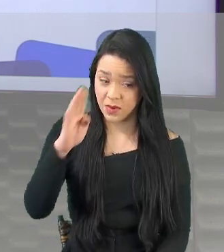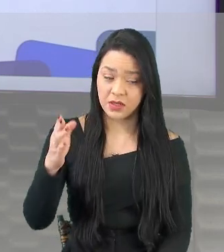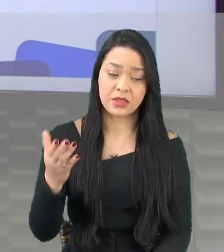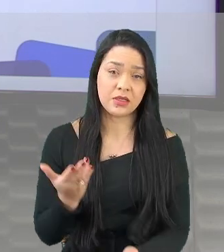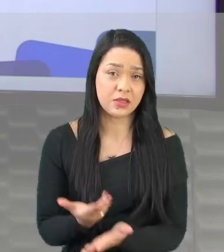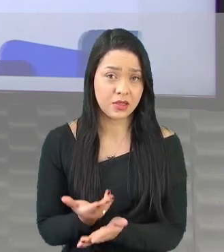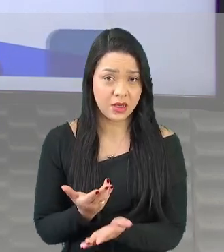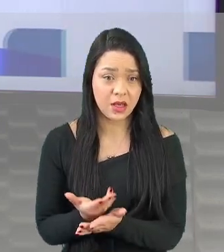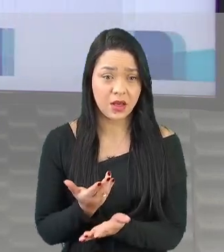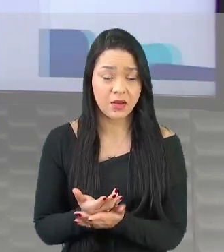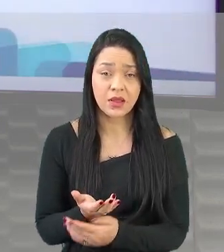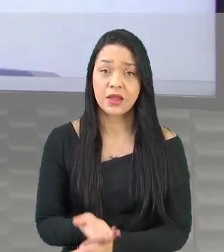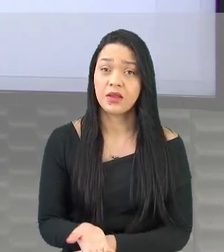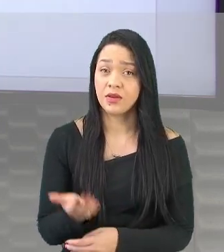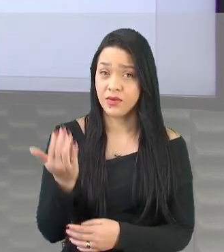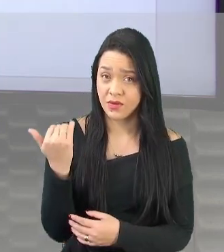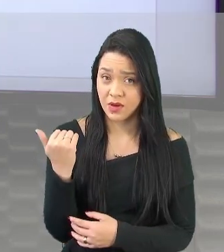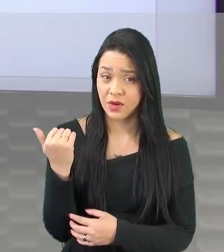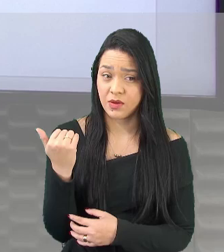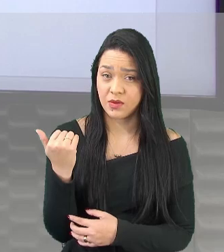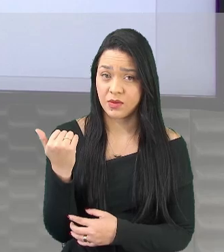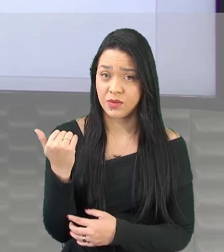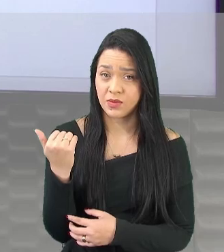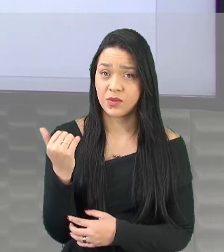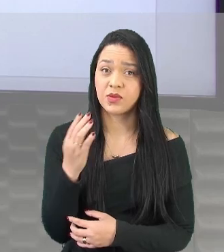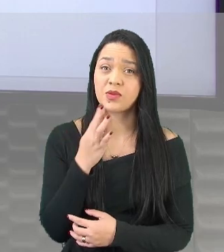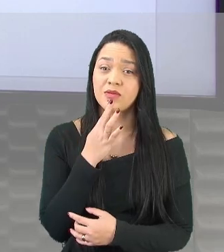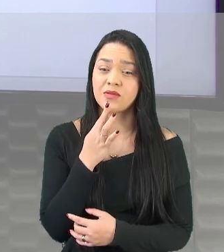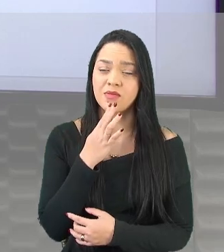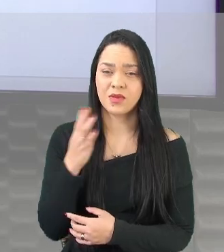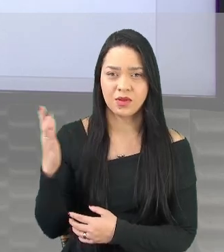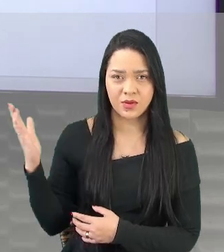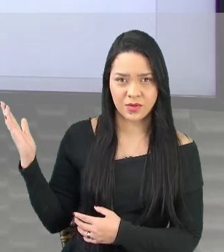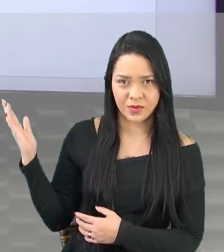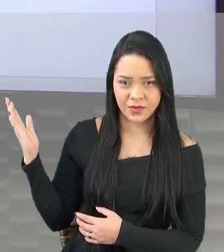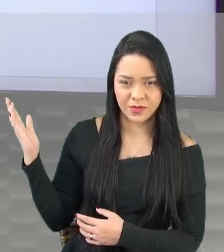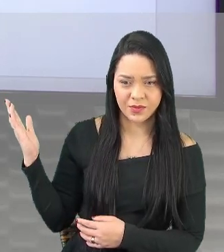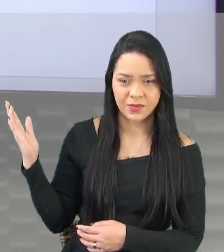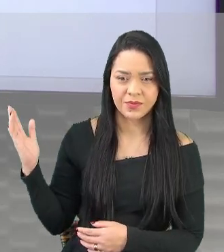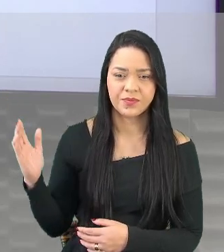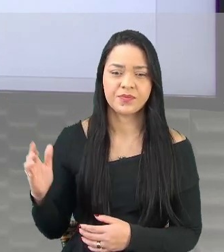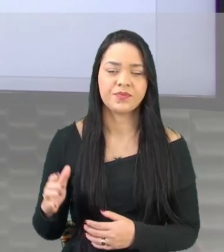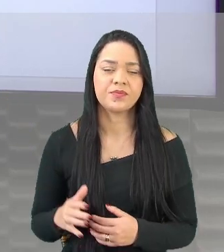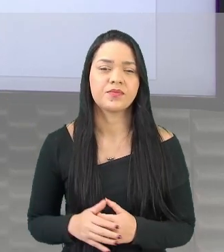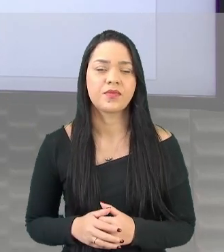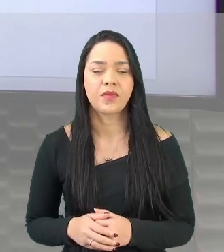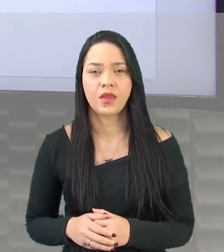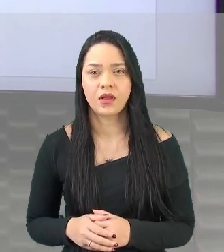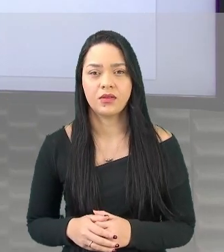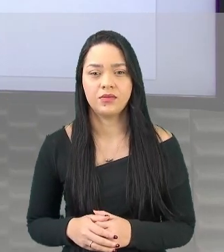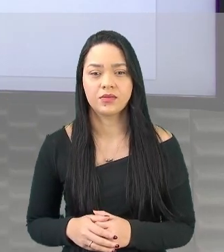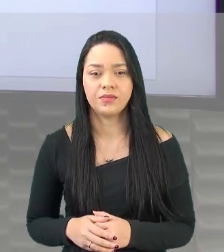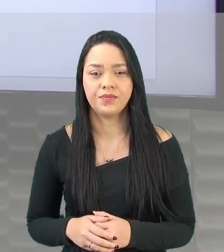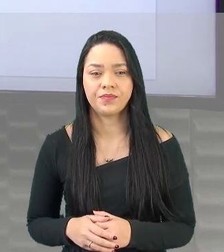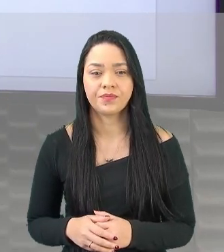conhecimento sobre a Revolução Industrial. Então, eu começo com os cercamentos.